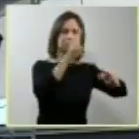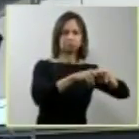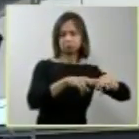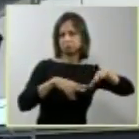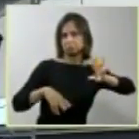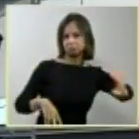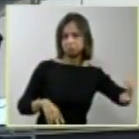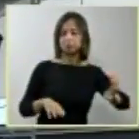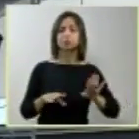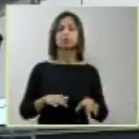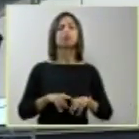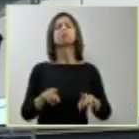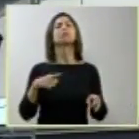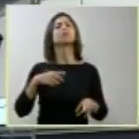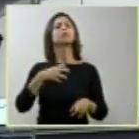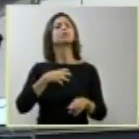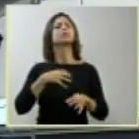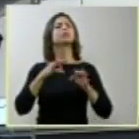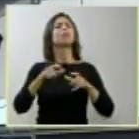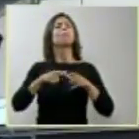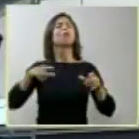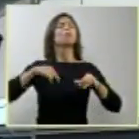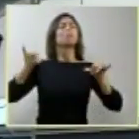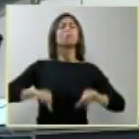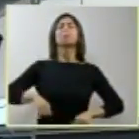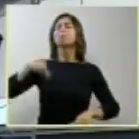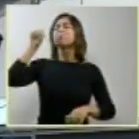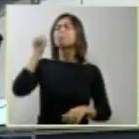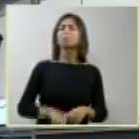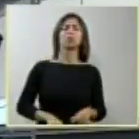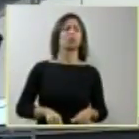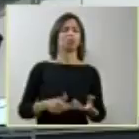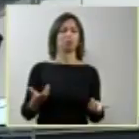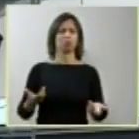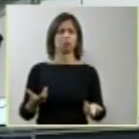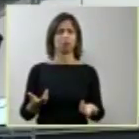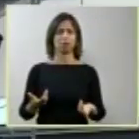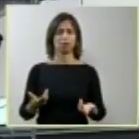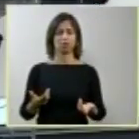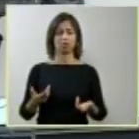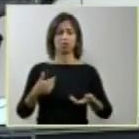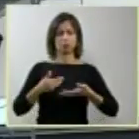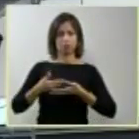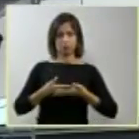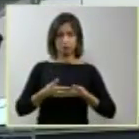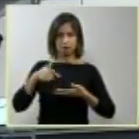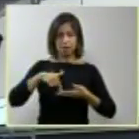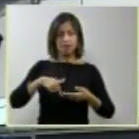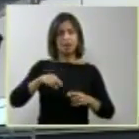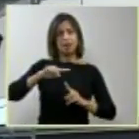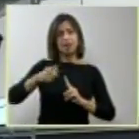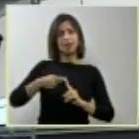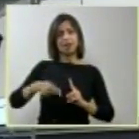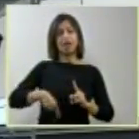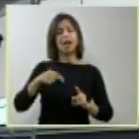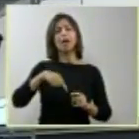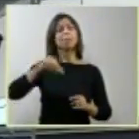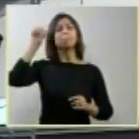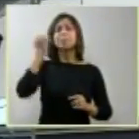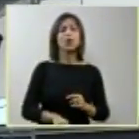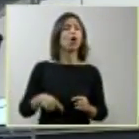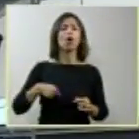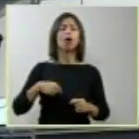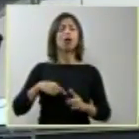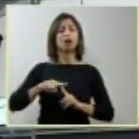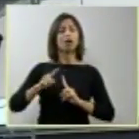falhas. Mas quem é que recebe a maior punição, pena de morte? A criança, que nada tem a ver com aquele crime, ela é condenada a morrer.